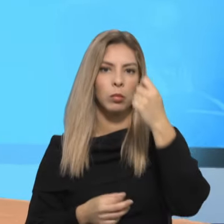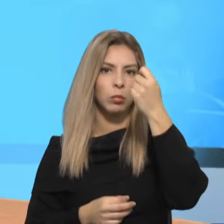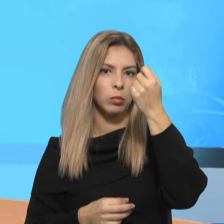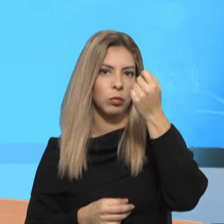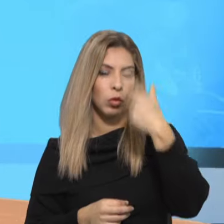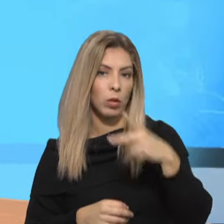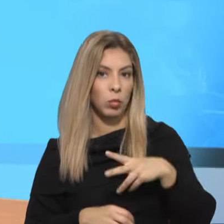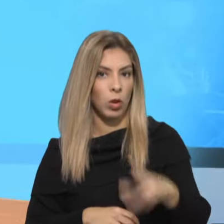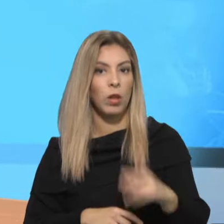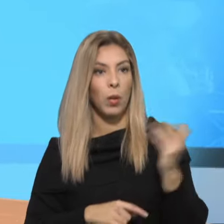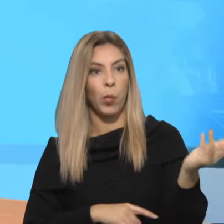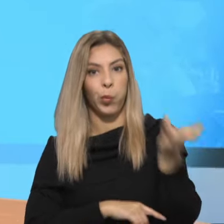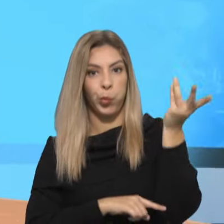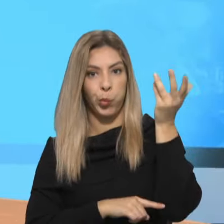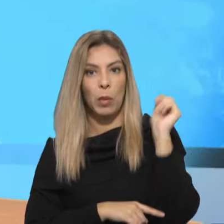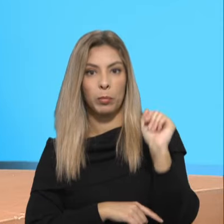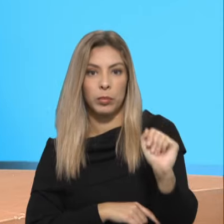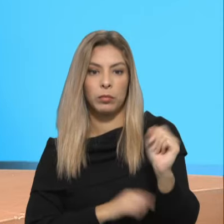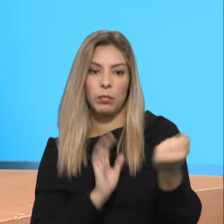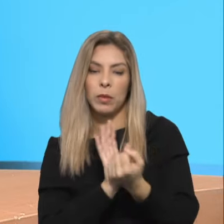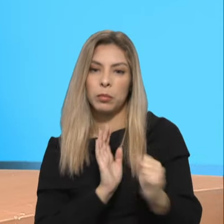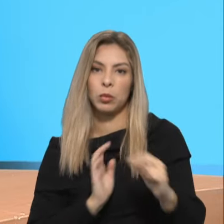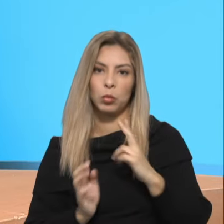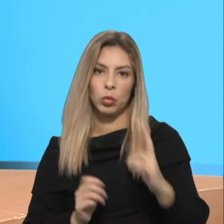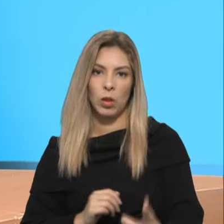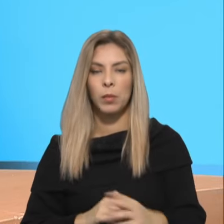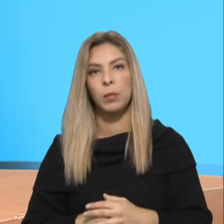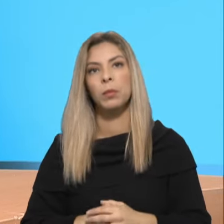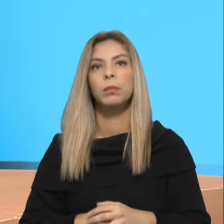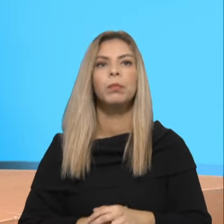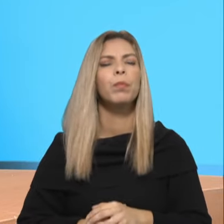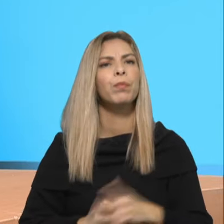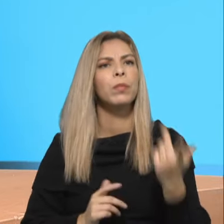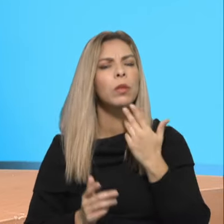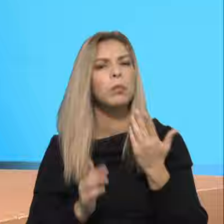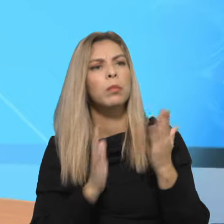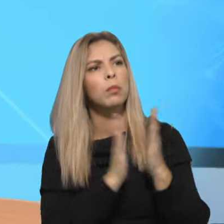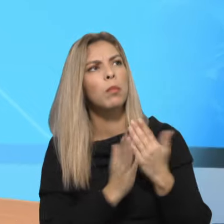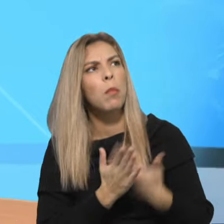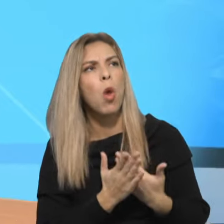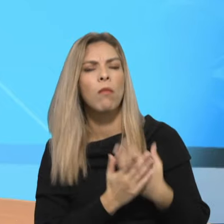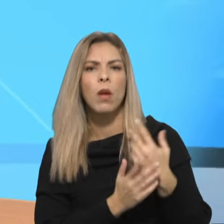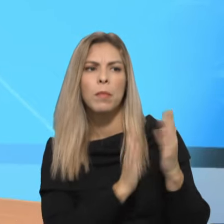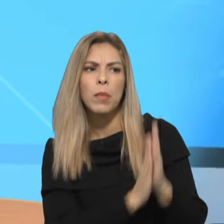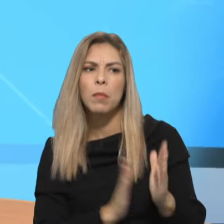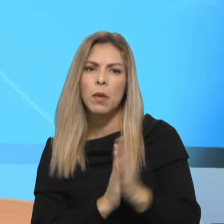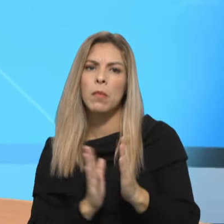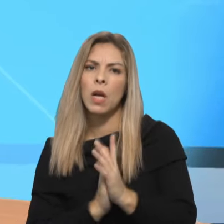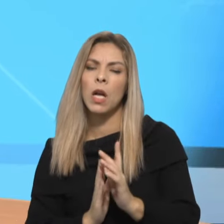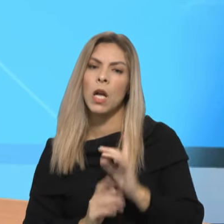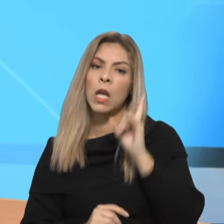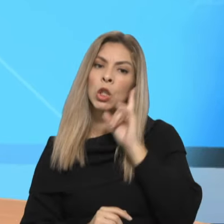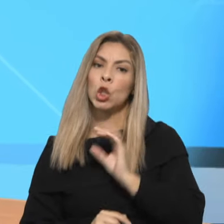padroeira de Portugal. Exatamente. O que é que factos da história vão comprovando que, de facto, Nossa Senhora